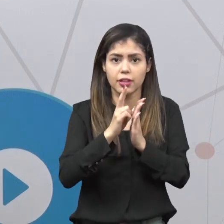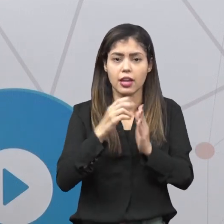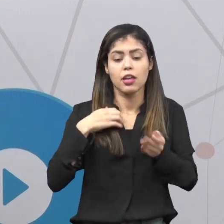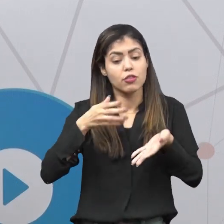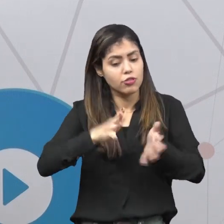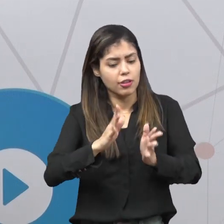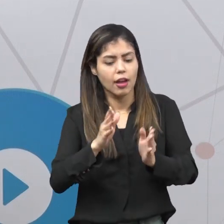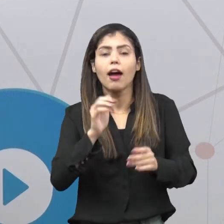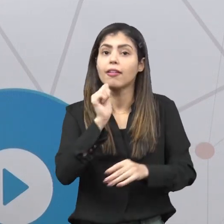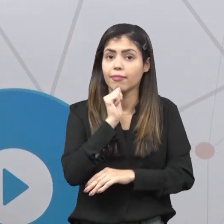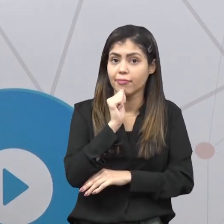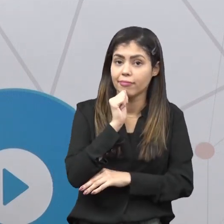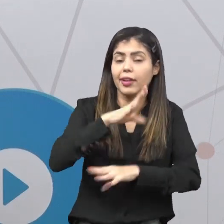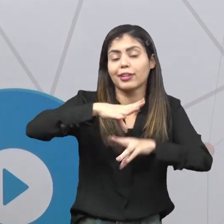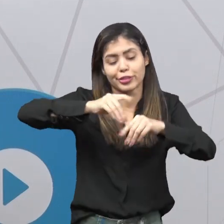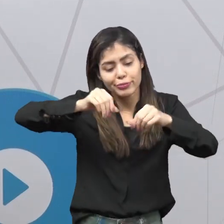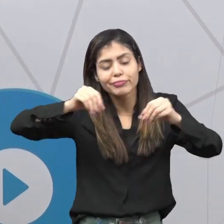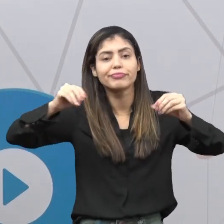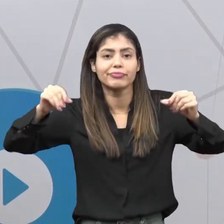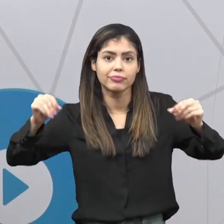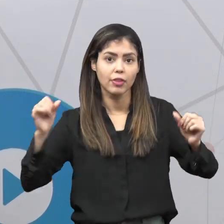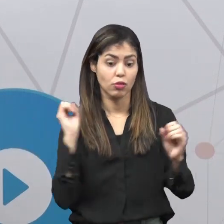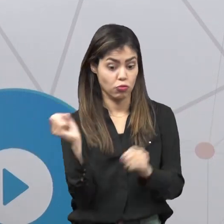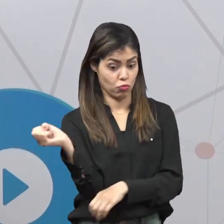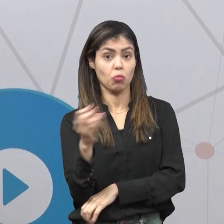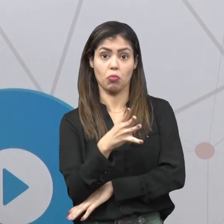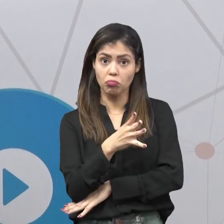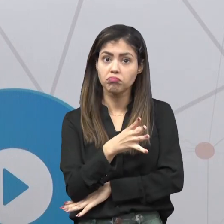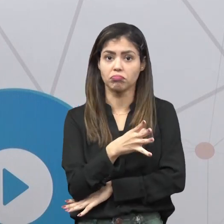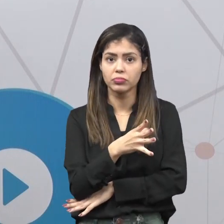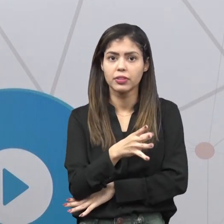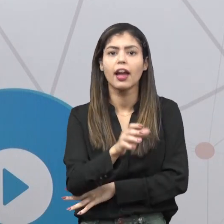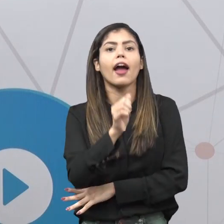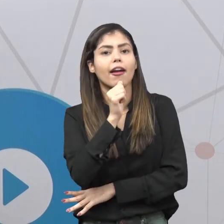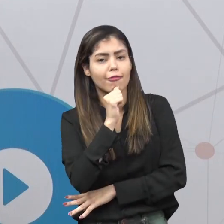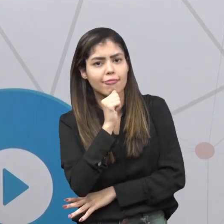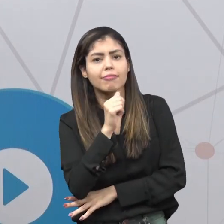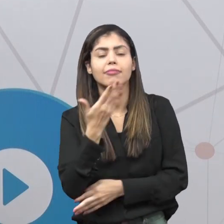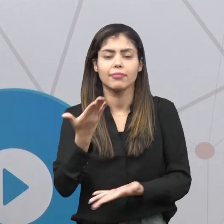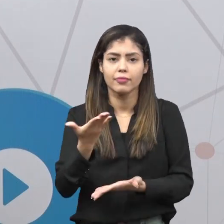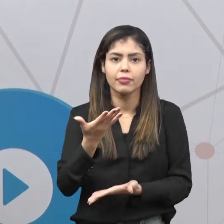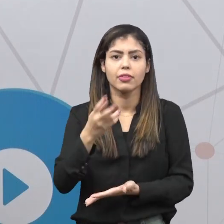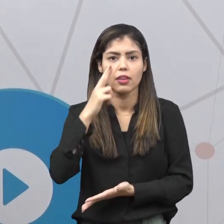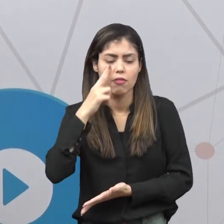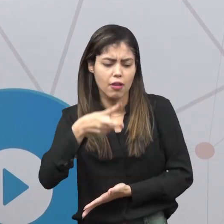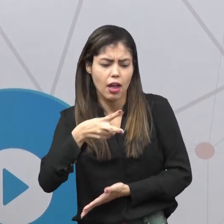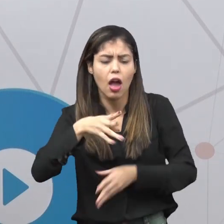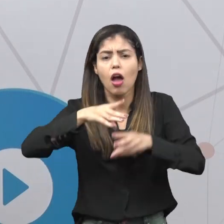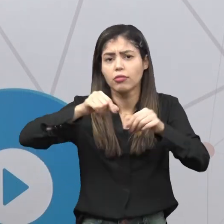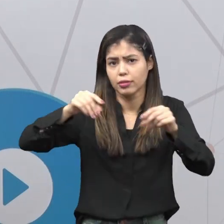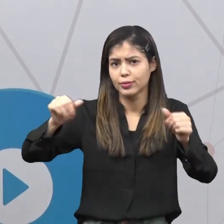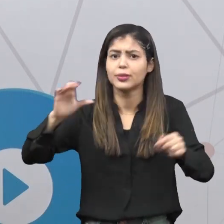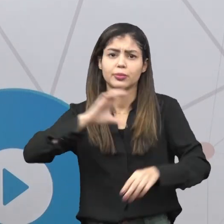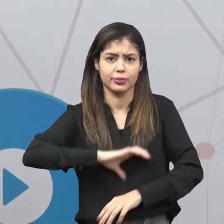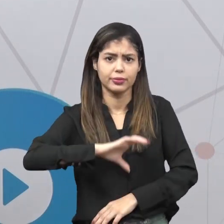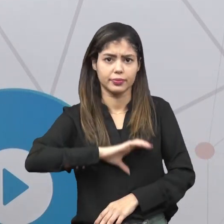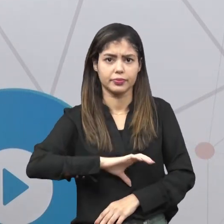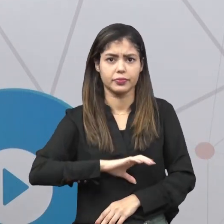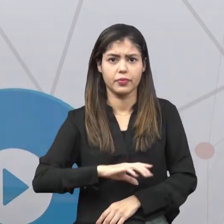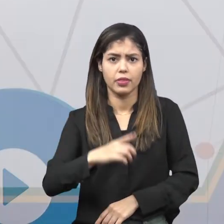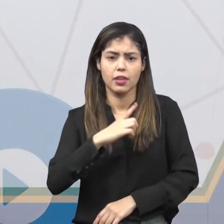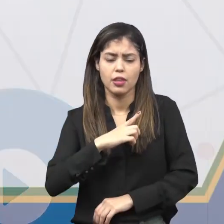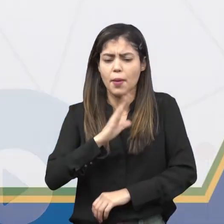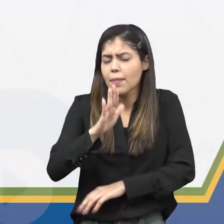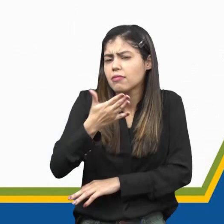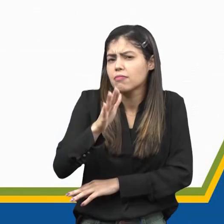chegando nessas terras, nesse novo mundo, que aí então vai ser um território português. A gente tem